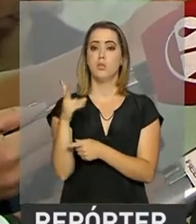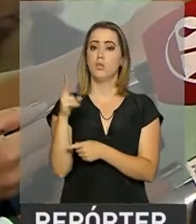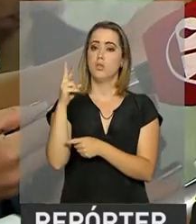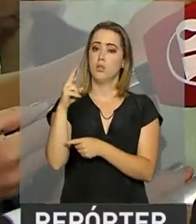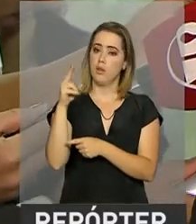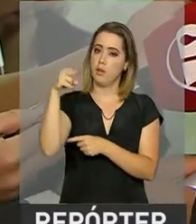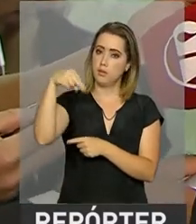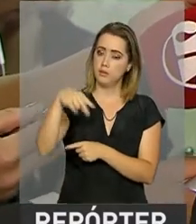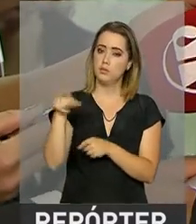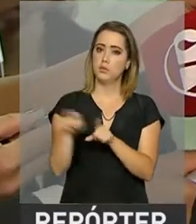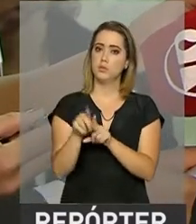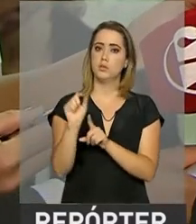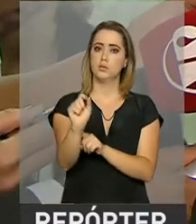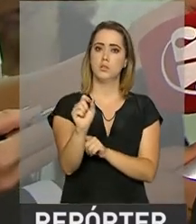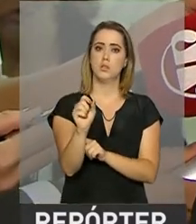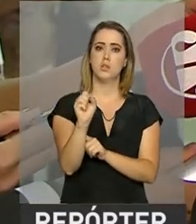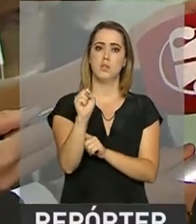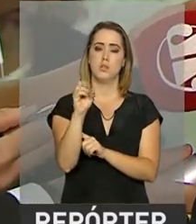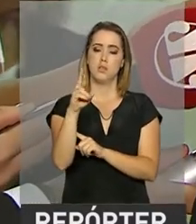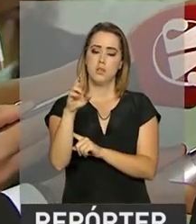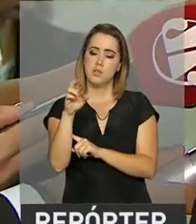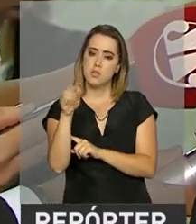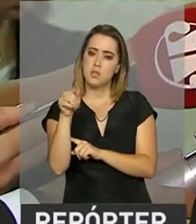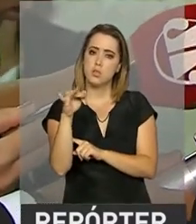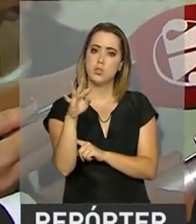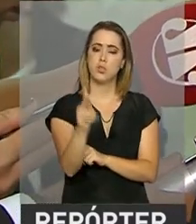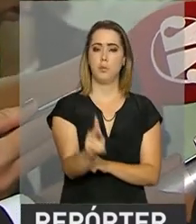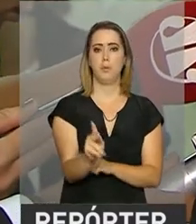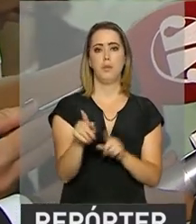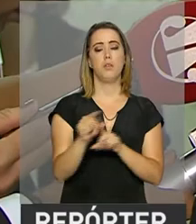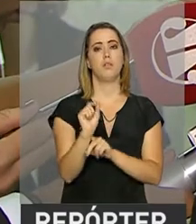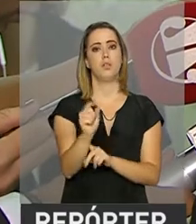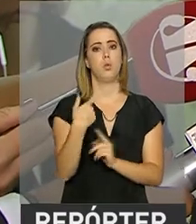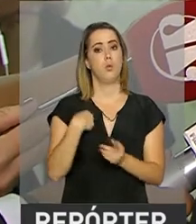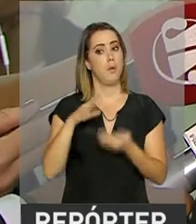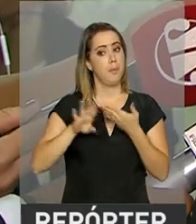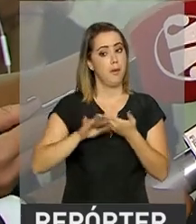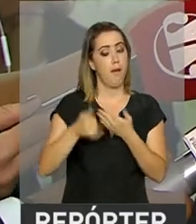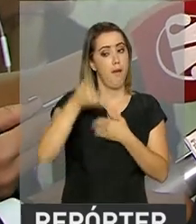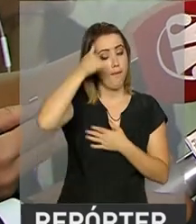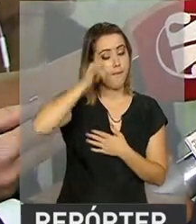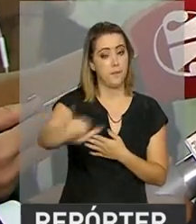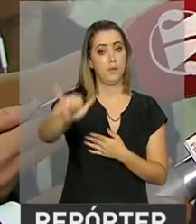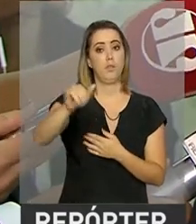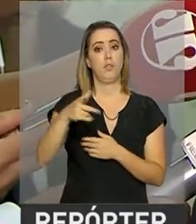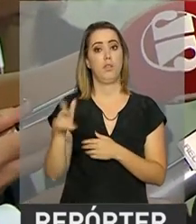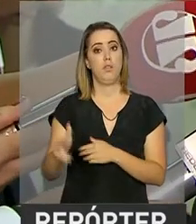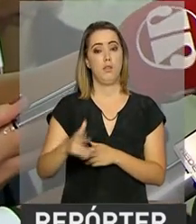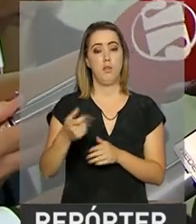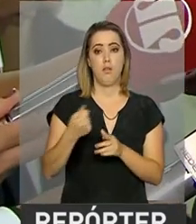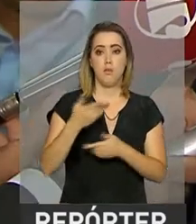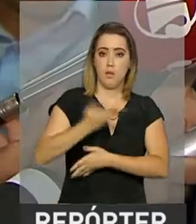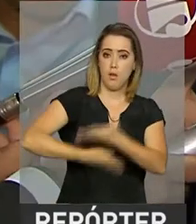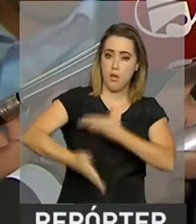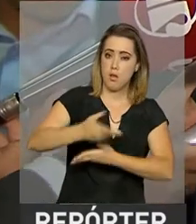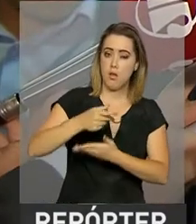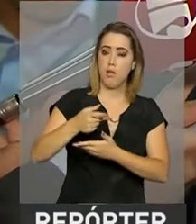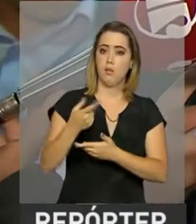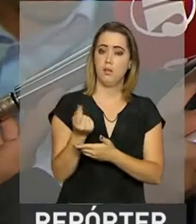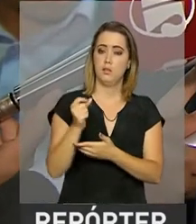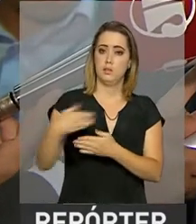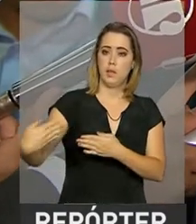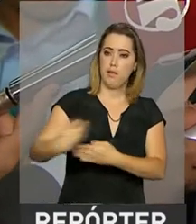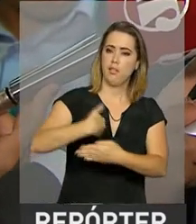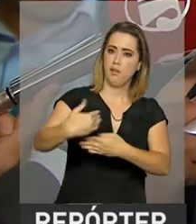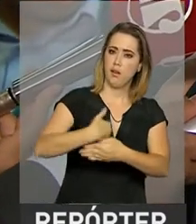nove estados combatendo principalmente o narcotráfico combatendo principalmente o crime transnacional as nossas